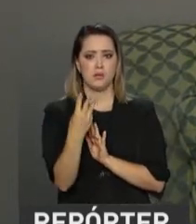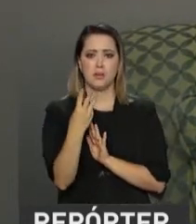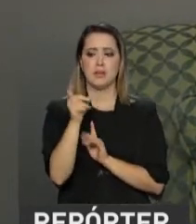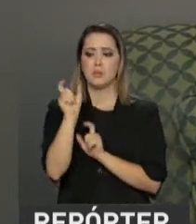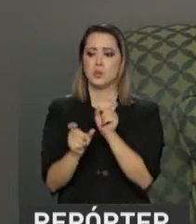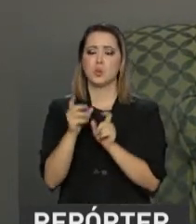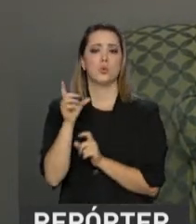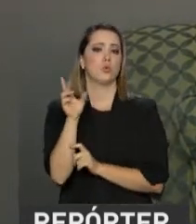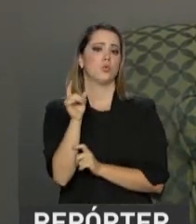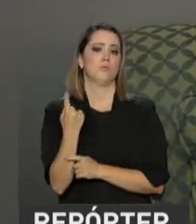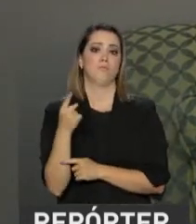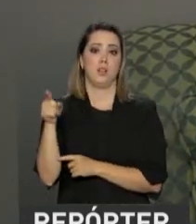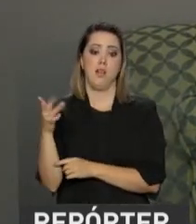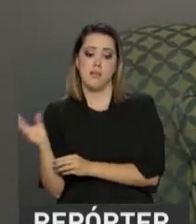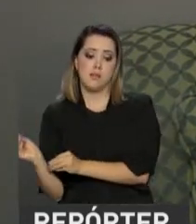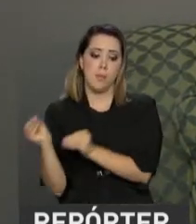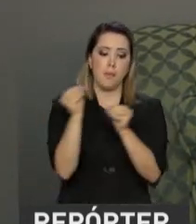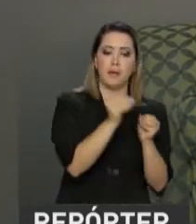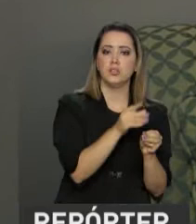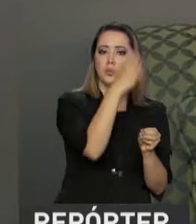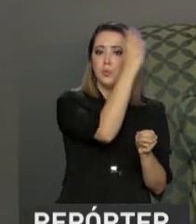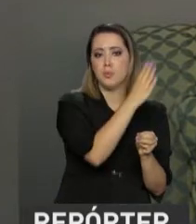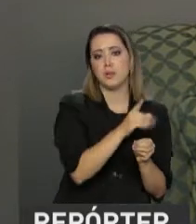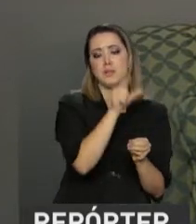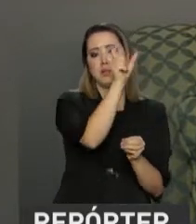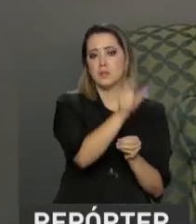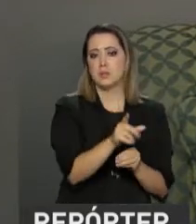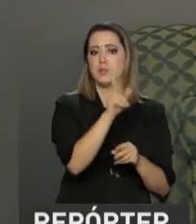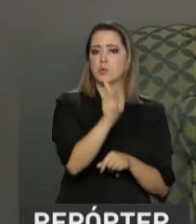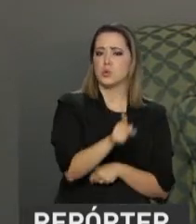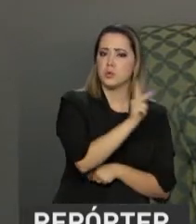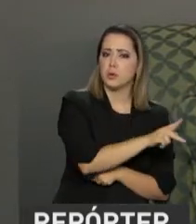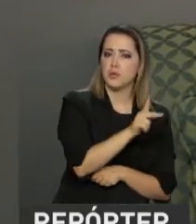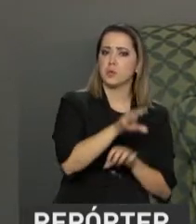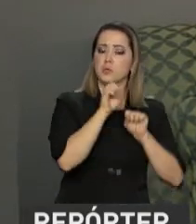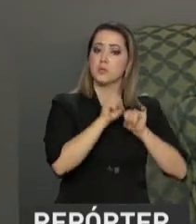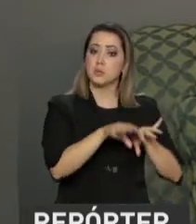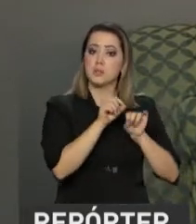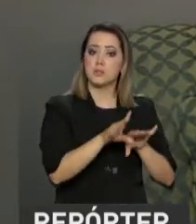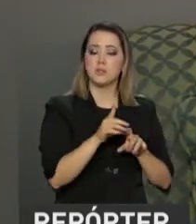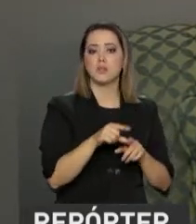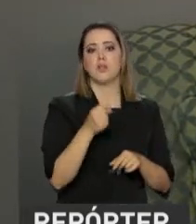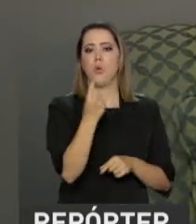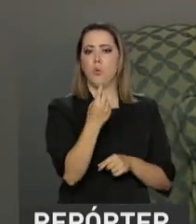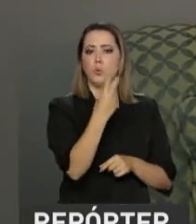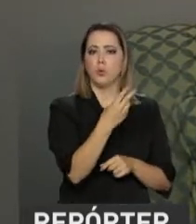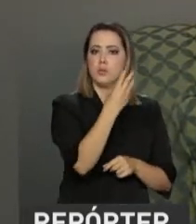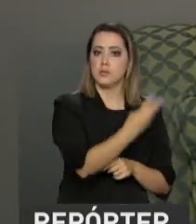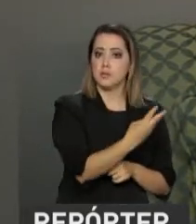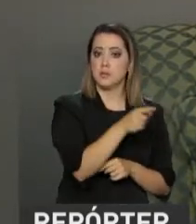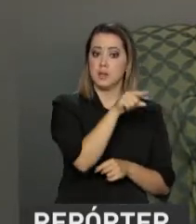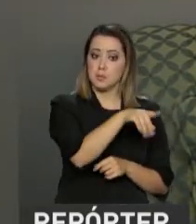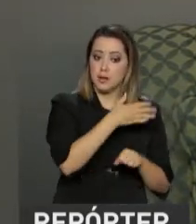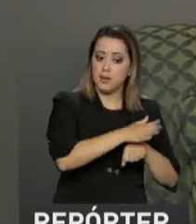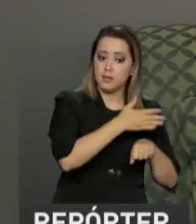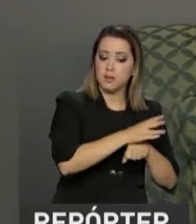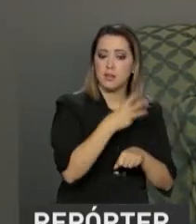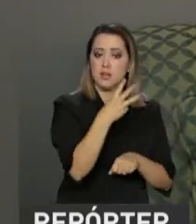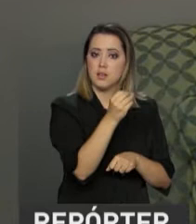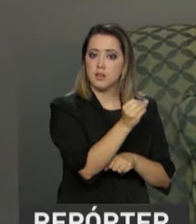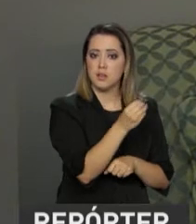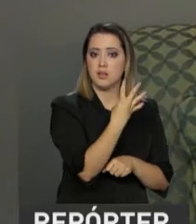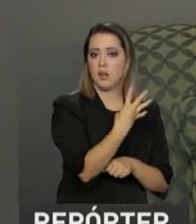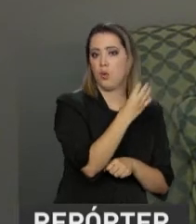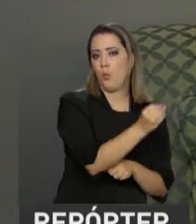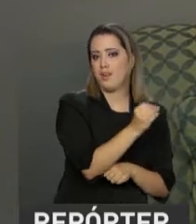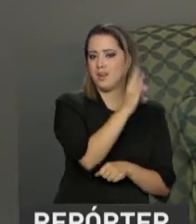brasileiros aqui, eles mandem ao Brasil seus instrutores, seus professores, um, dois ou três, para que lá treinem 20, 30 ou 40